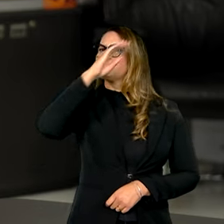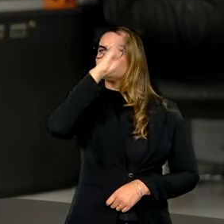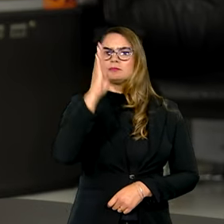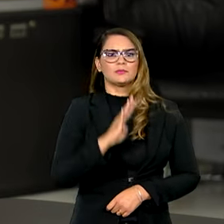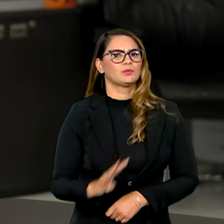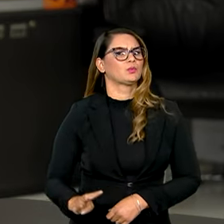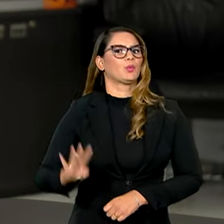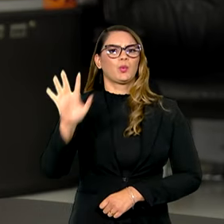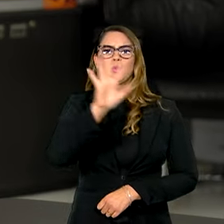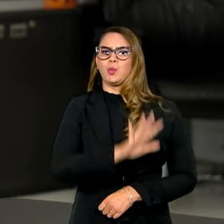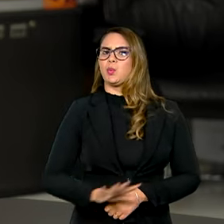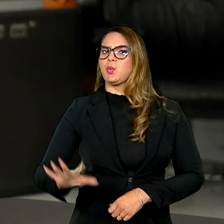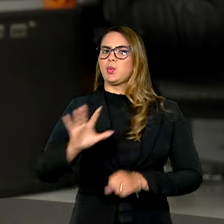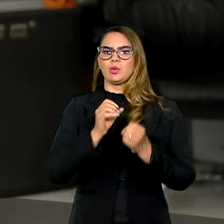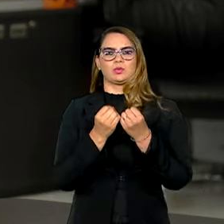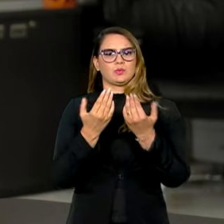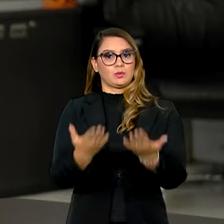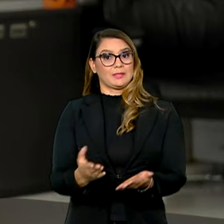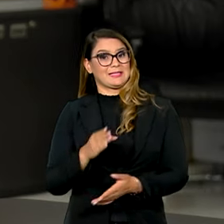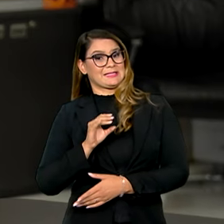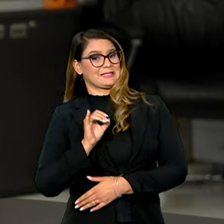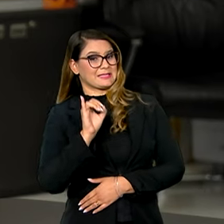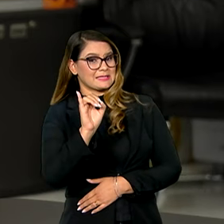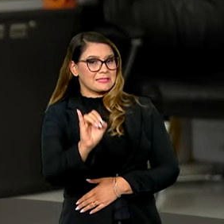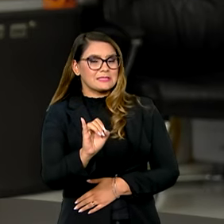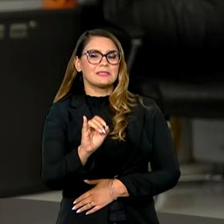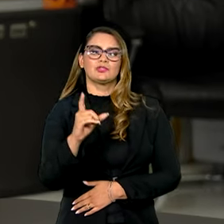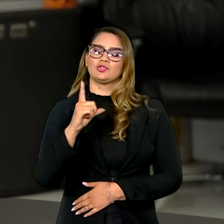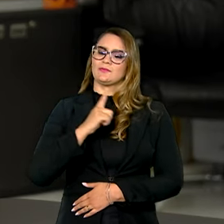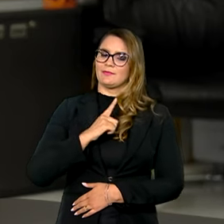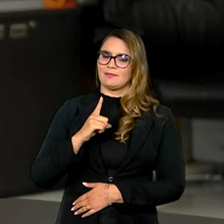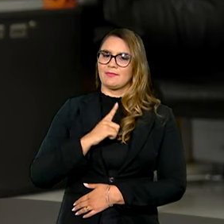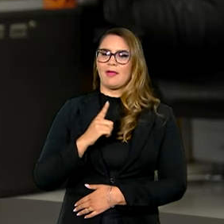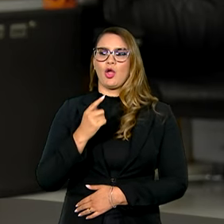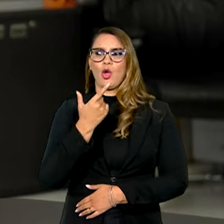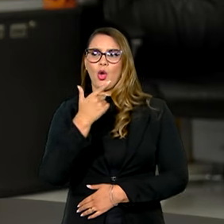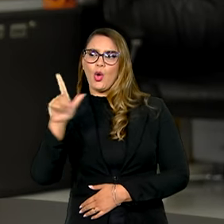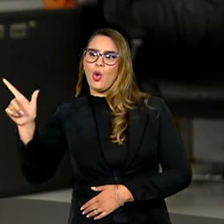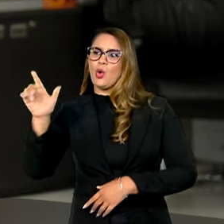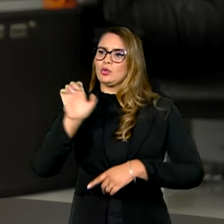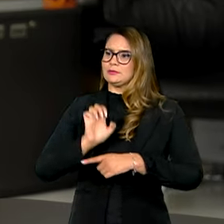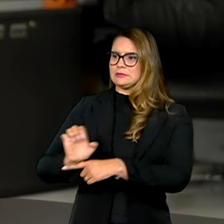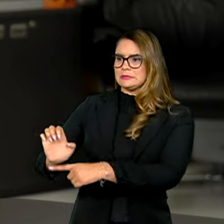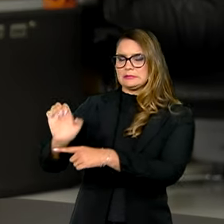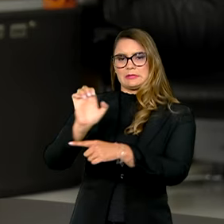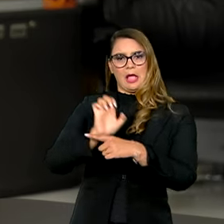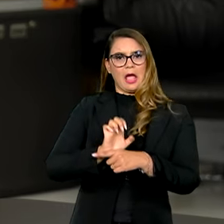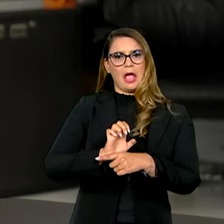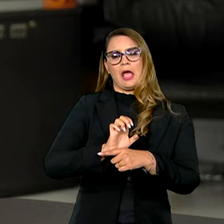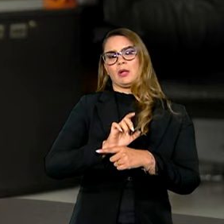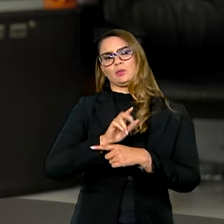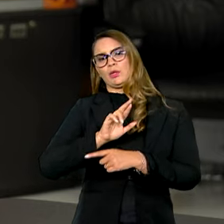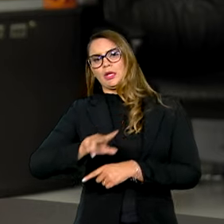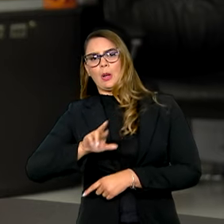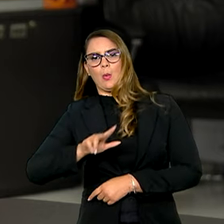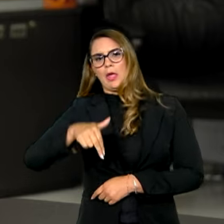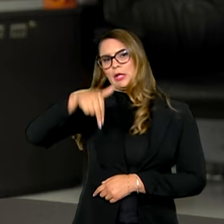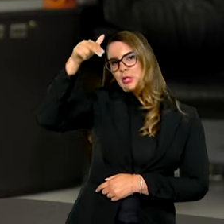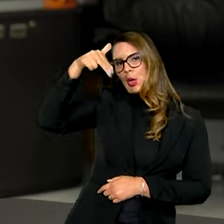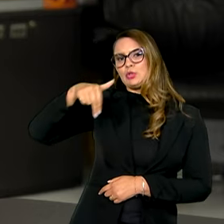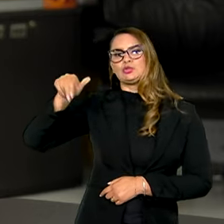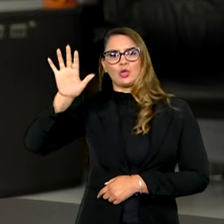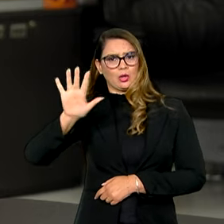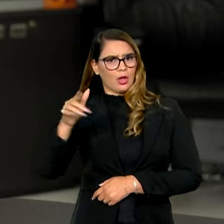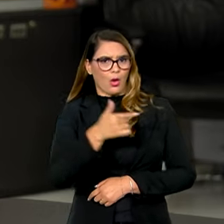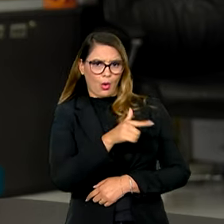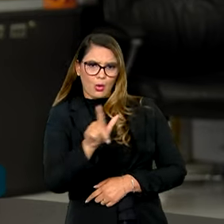né? Caso haja, né, casos, né? Em algum outro estado que não na região norte e nordeste. Então,